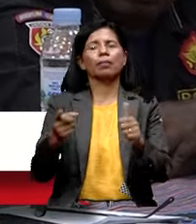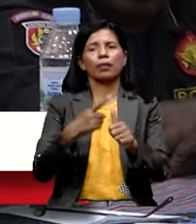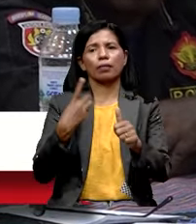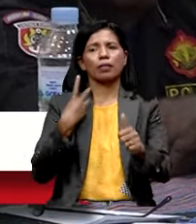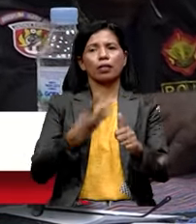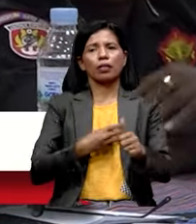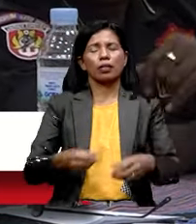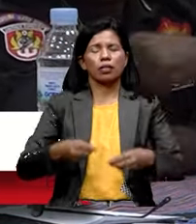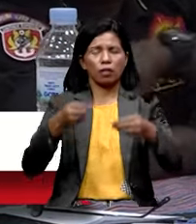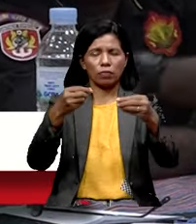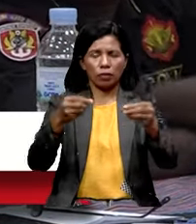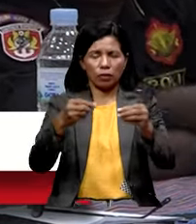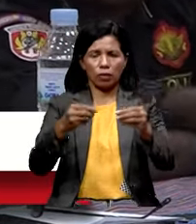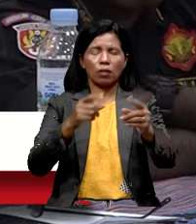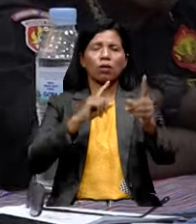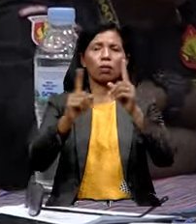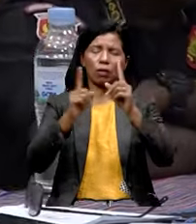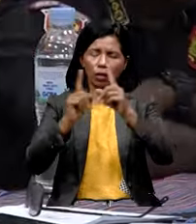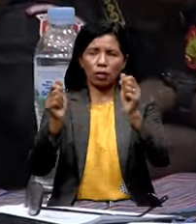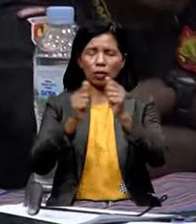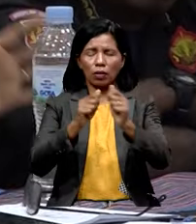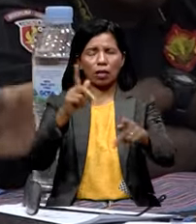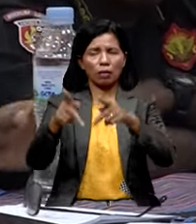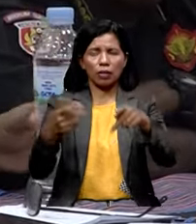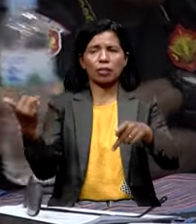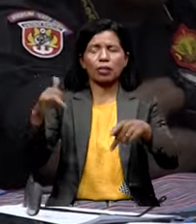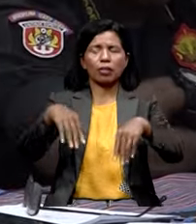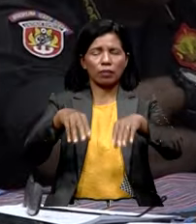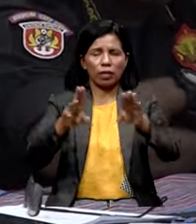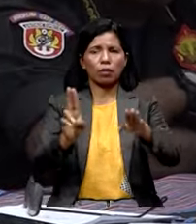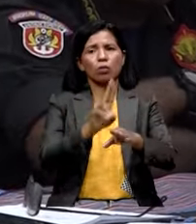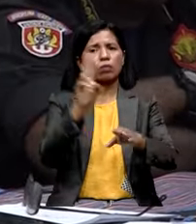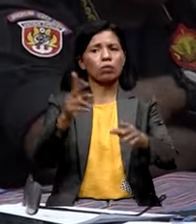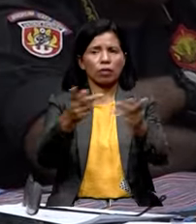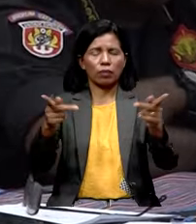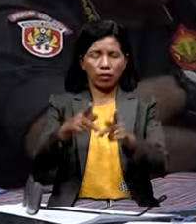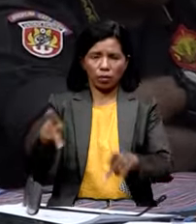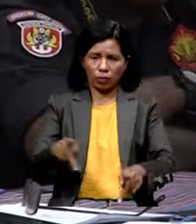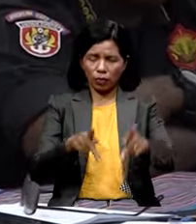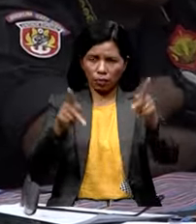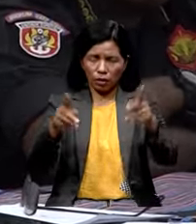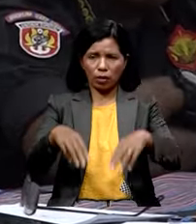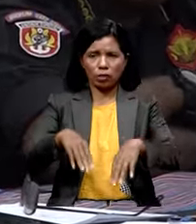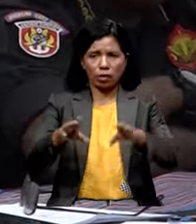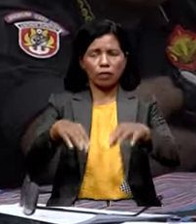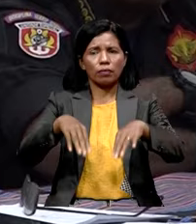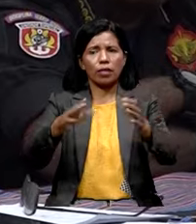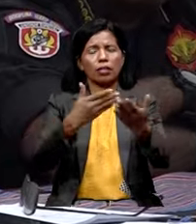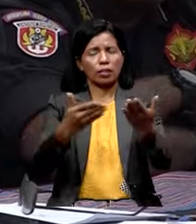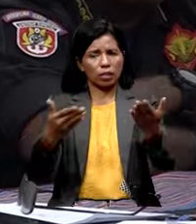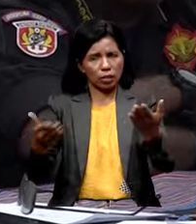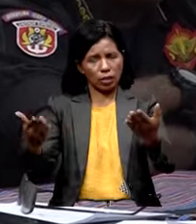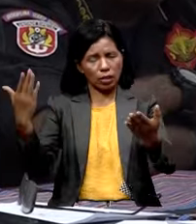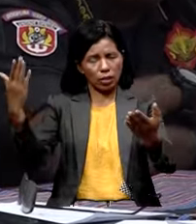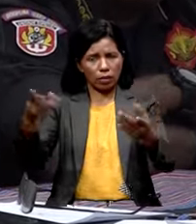fo samada atensau ba vendedor sira ne be maka utiliza espaço publiku o fansa san iha